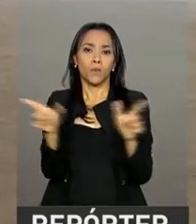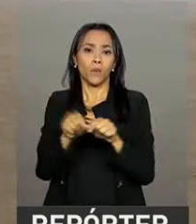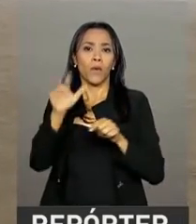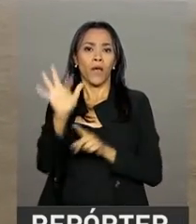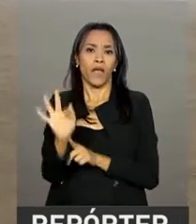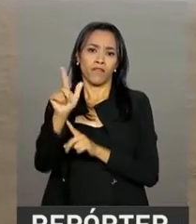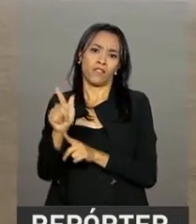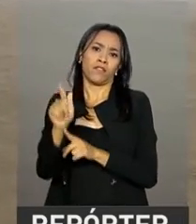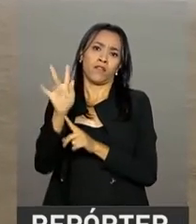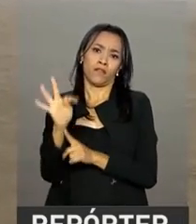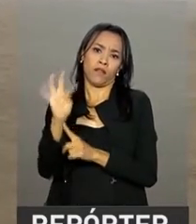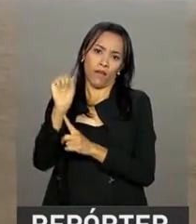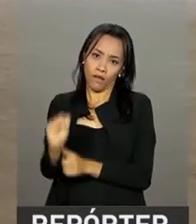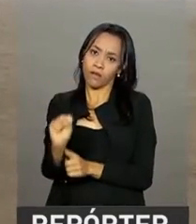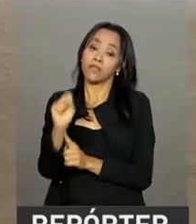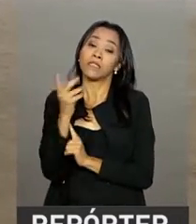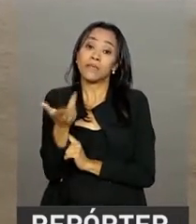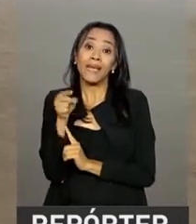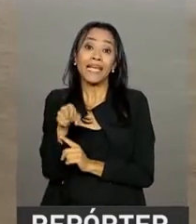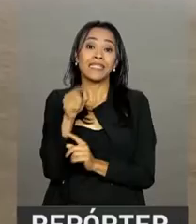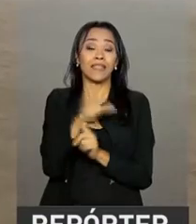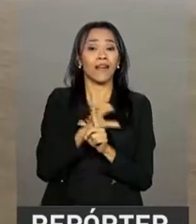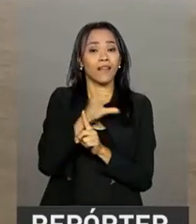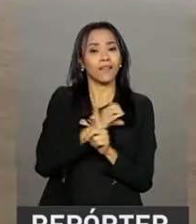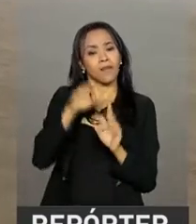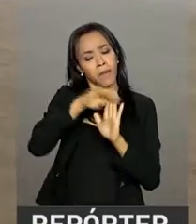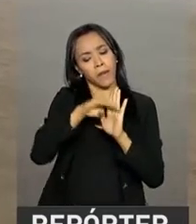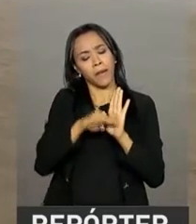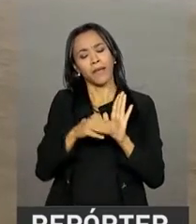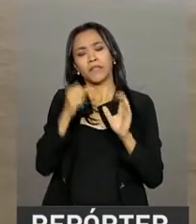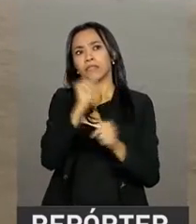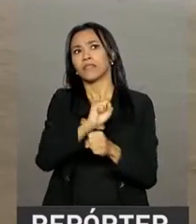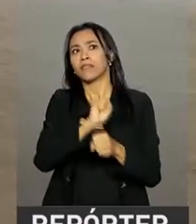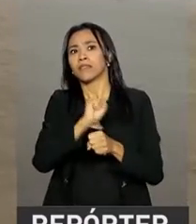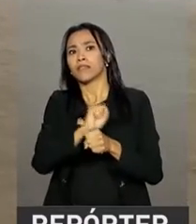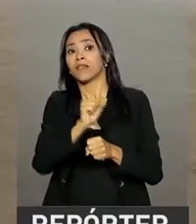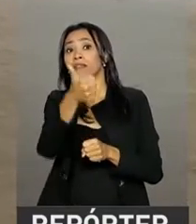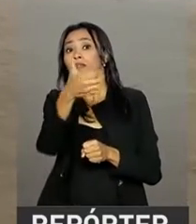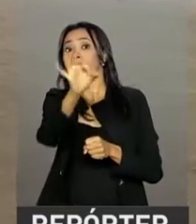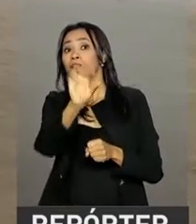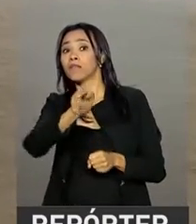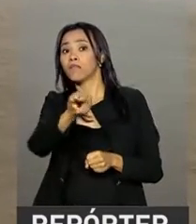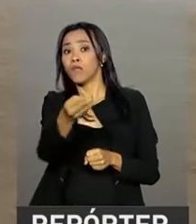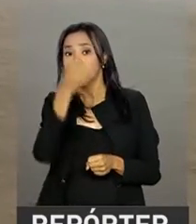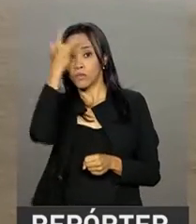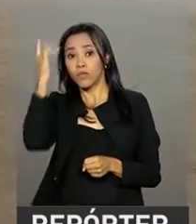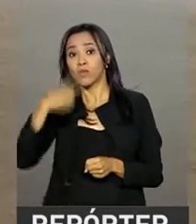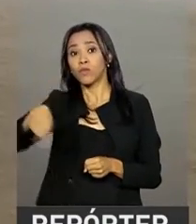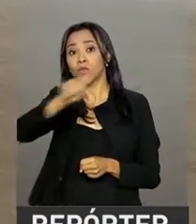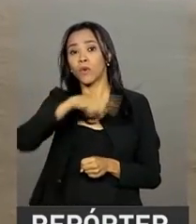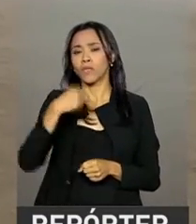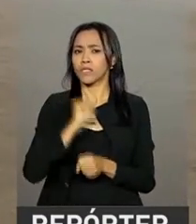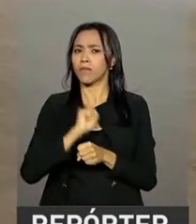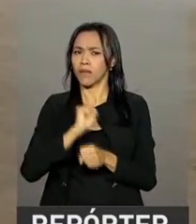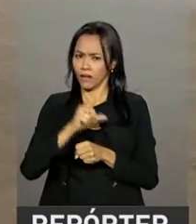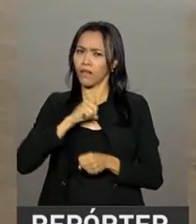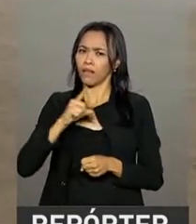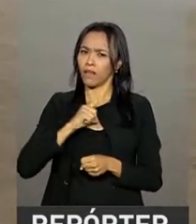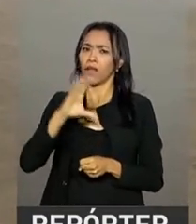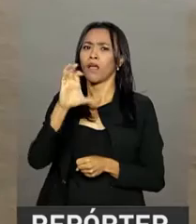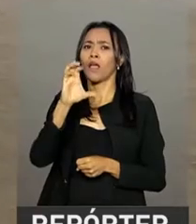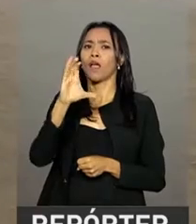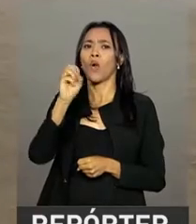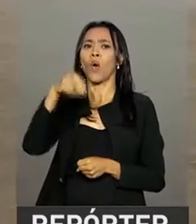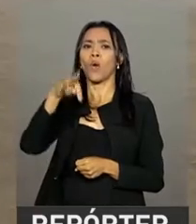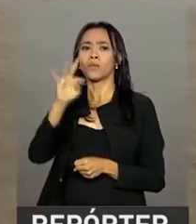Bom, esse calendário está sendo esperado por cerca de 10 milhões de trabalhadores que têm contas inativas e aí